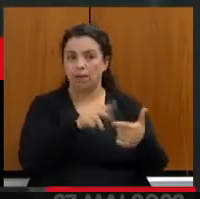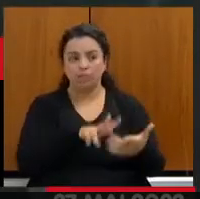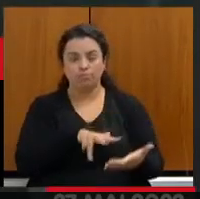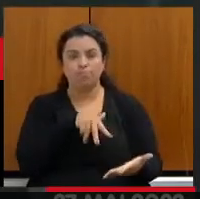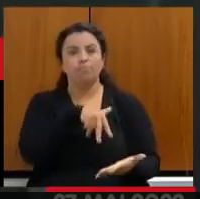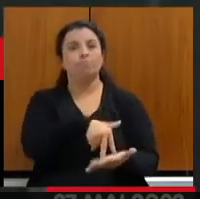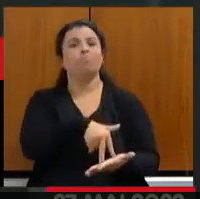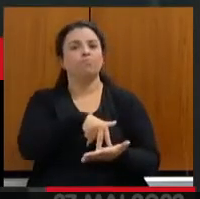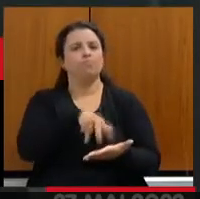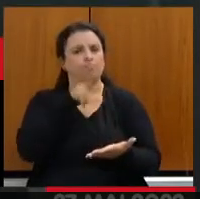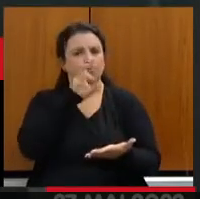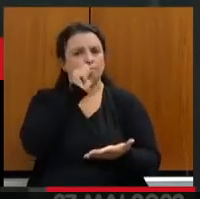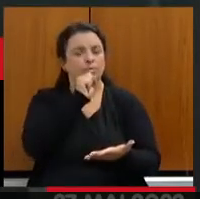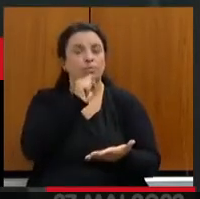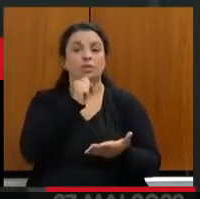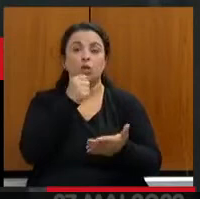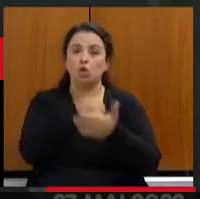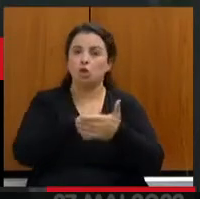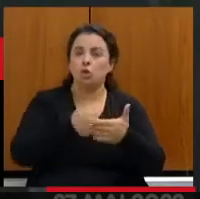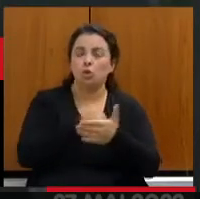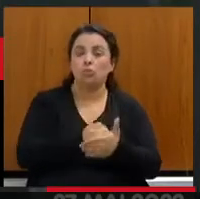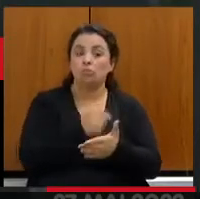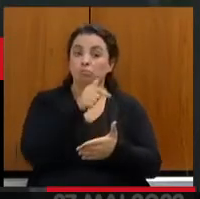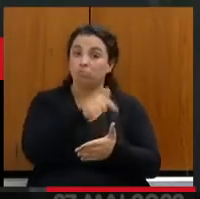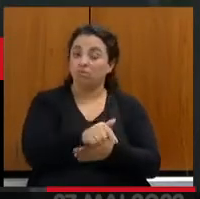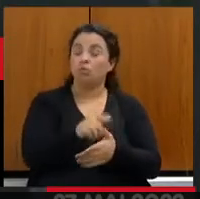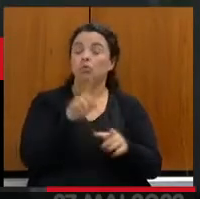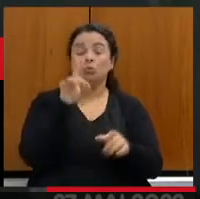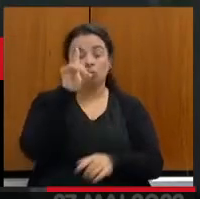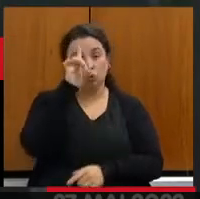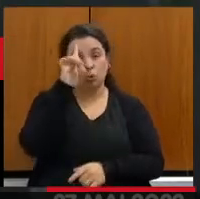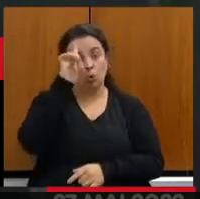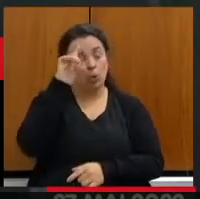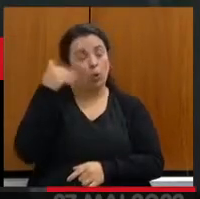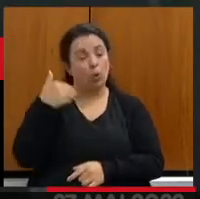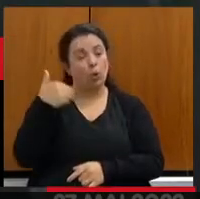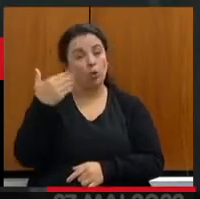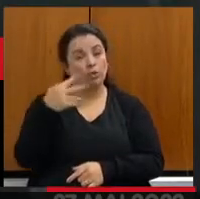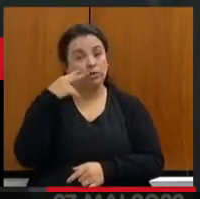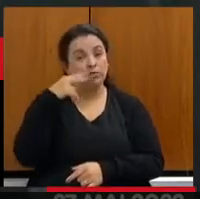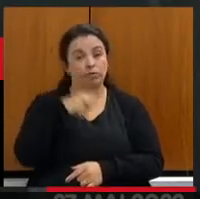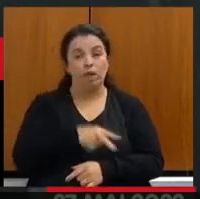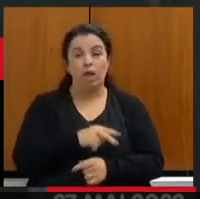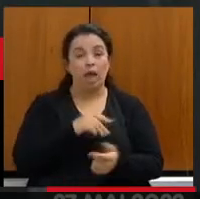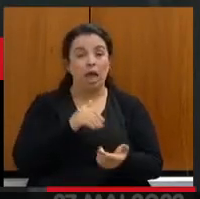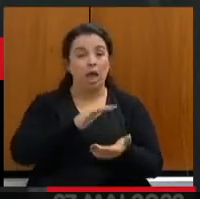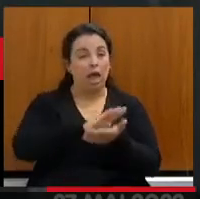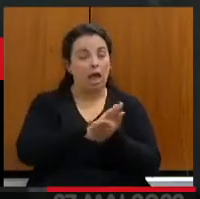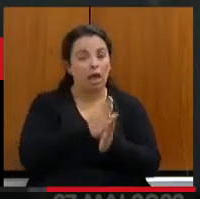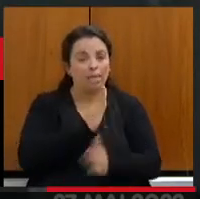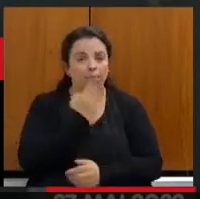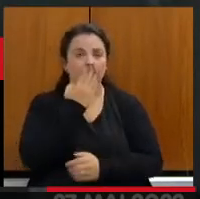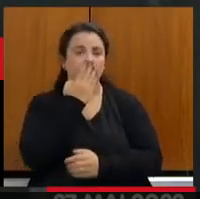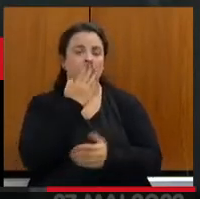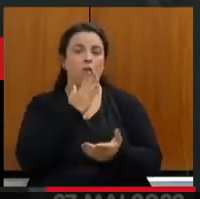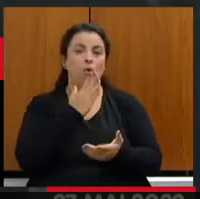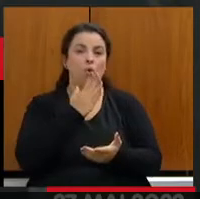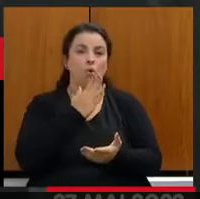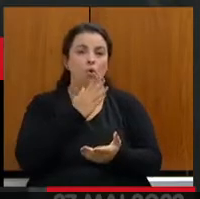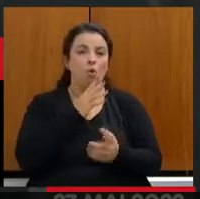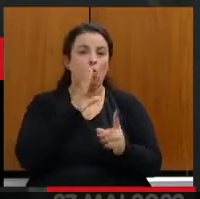lugar que todos os dias vivenciamos a repressão o assédio e agressão